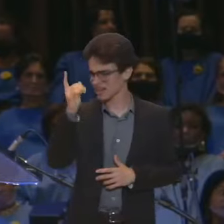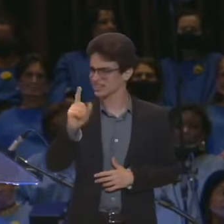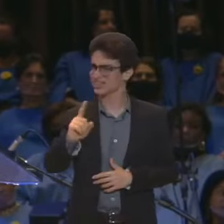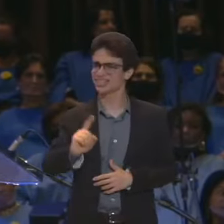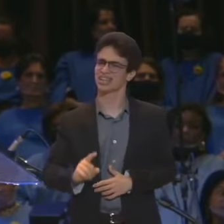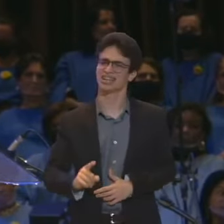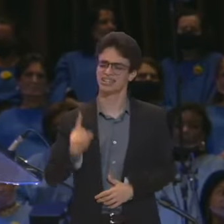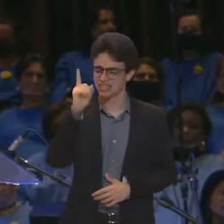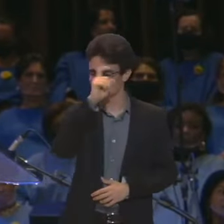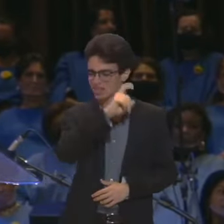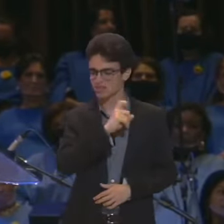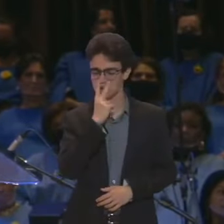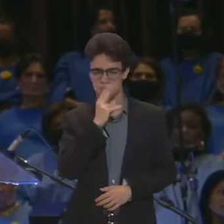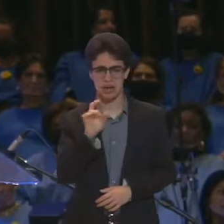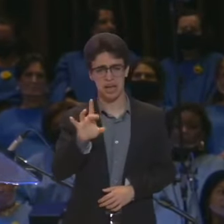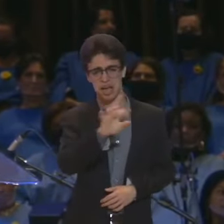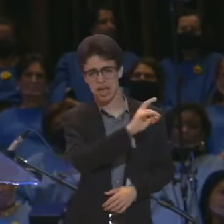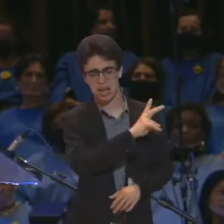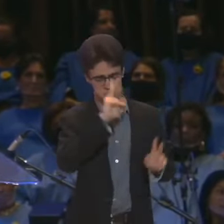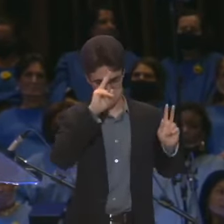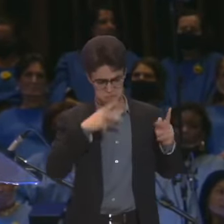Cada um buscando o seu próprio interesse.